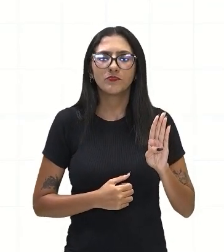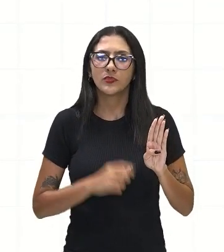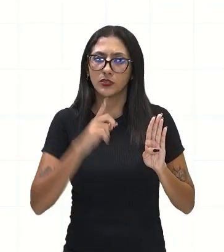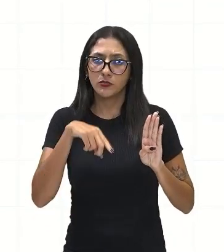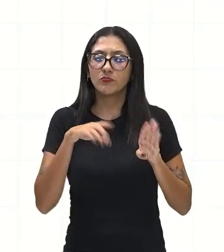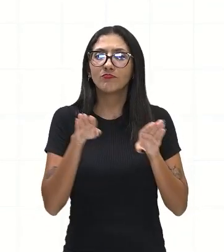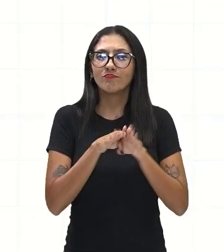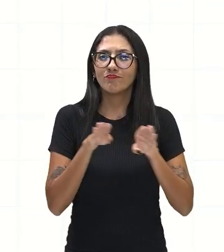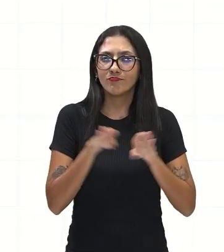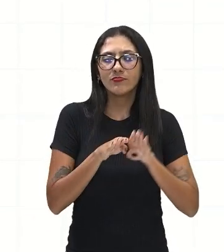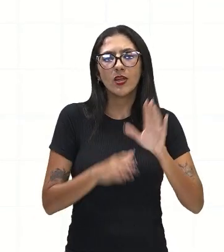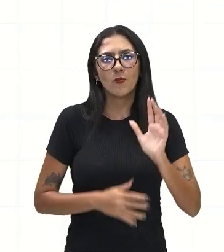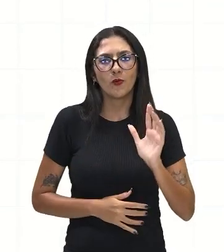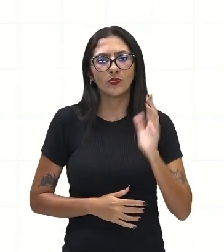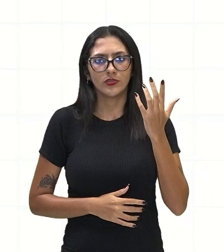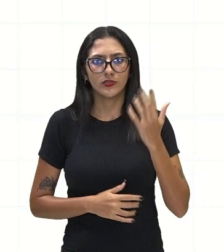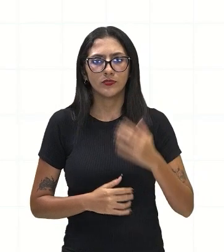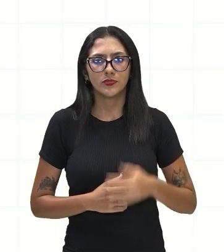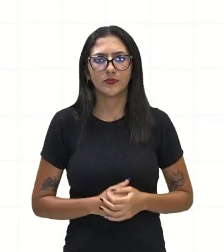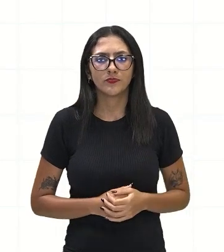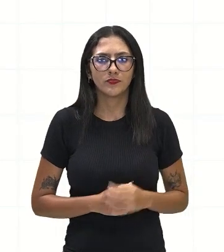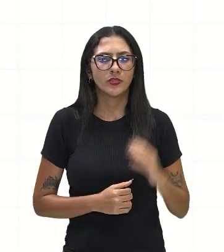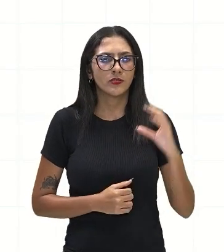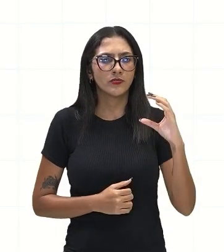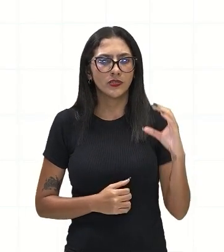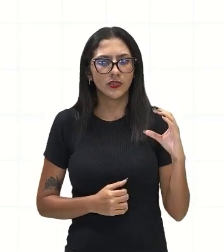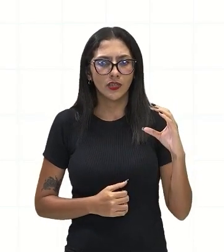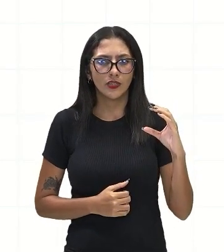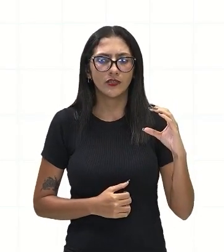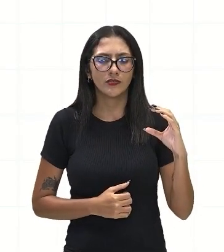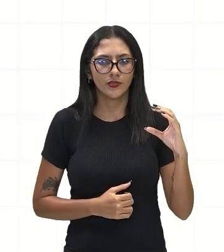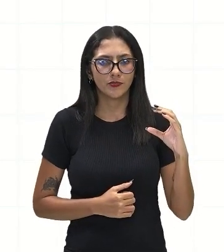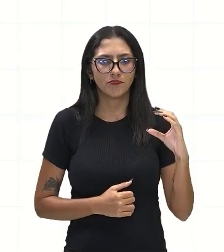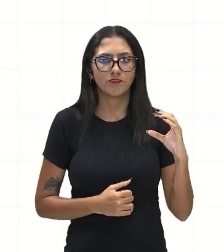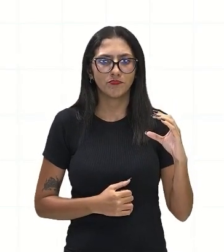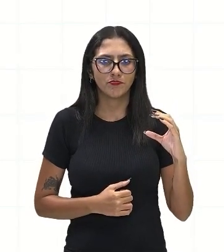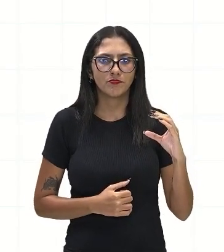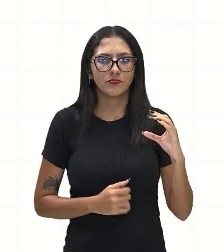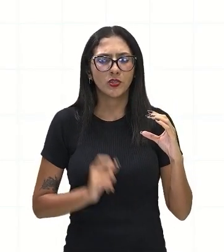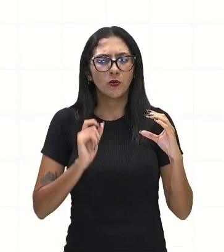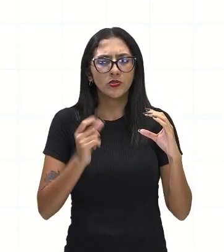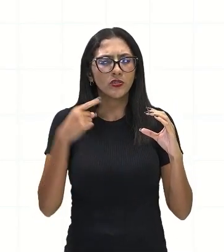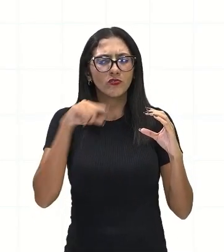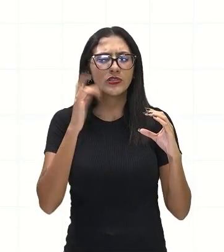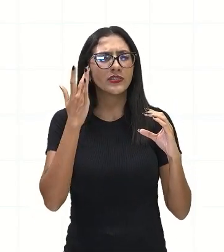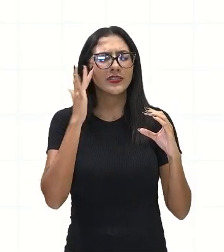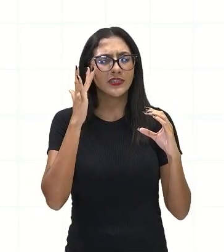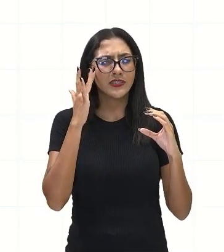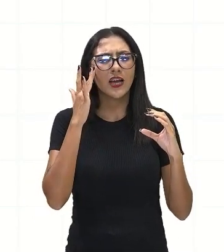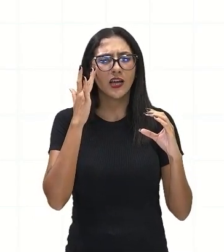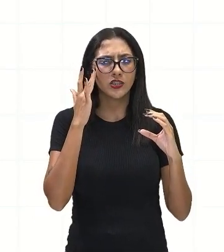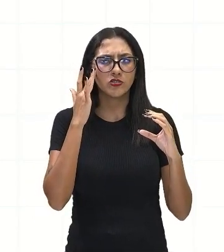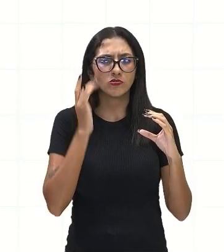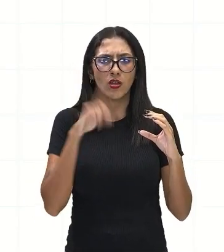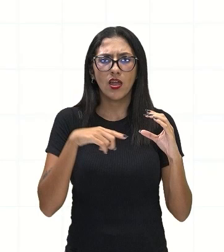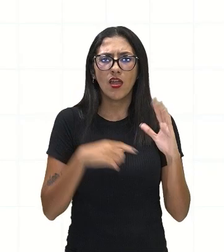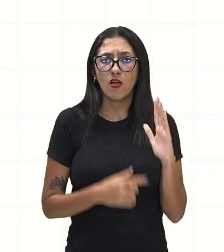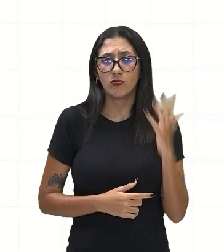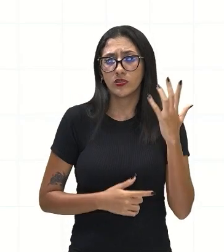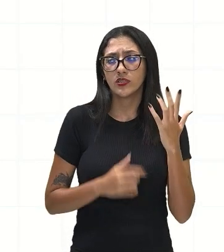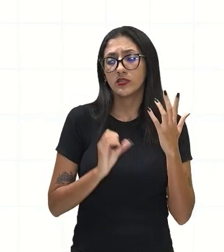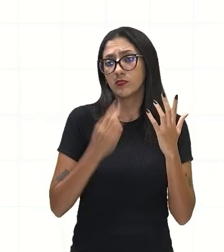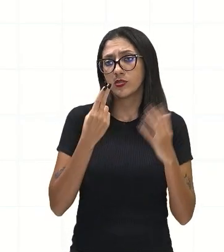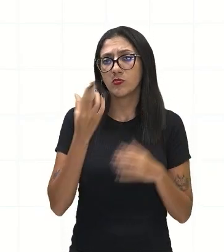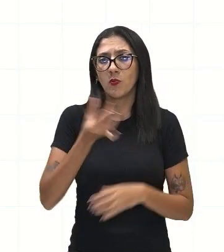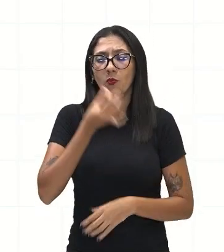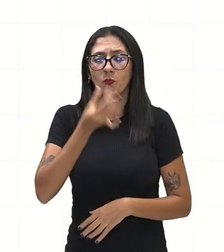fato. Achei que era um livro maravilhoso. E aqui, o que vocês acham? Isso é fato ou opinião? Olha,